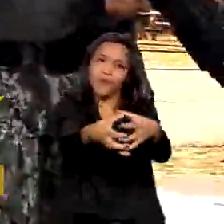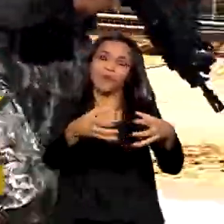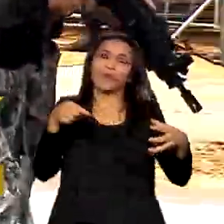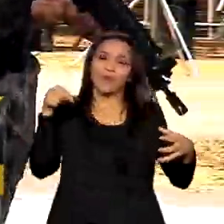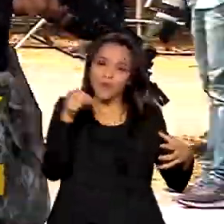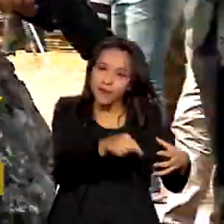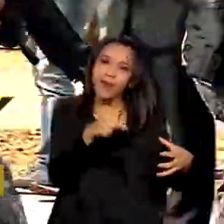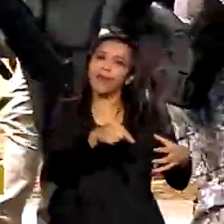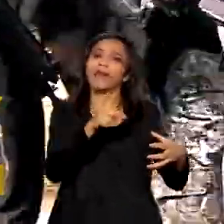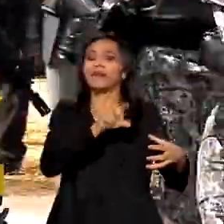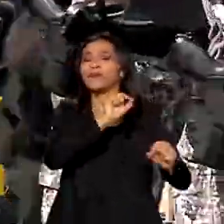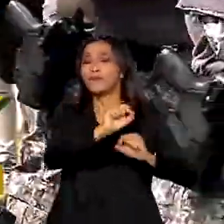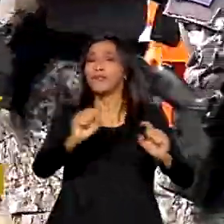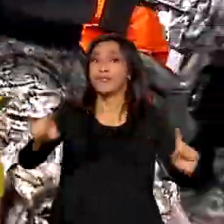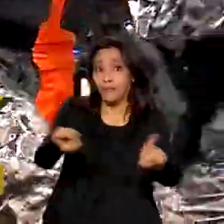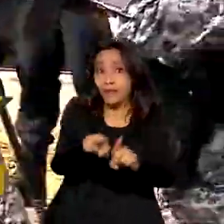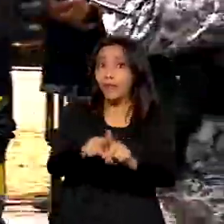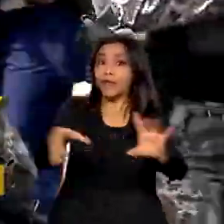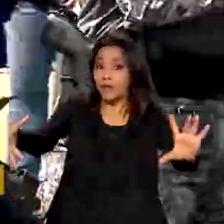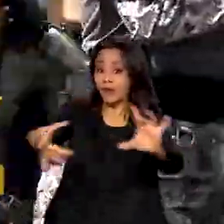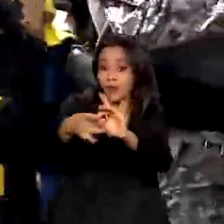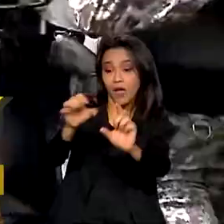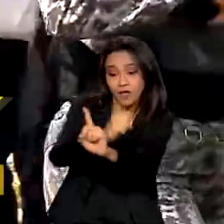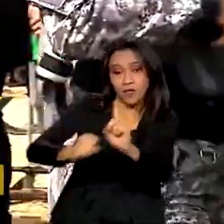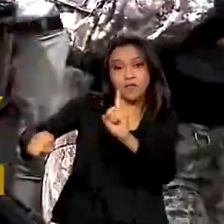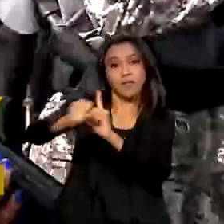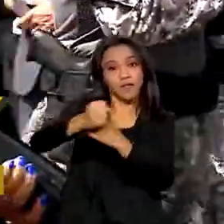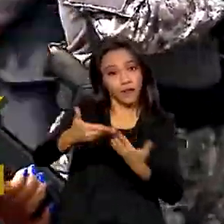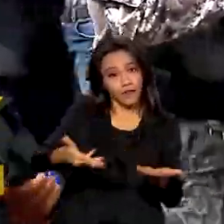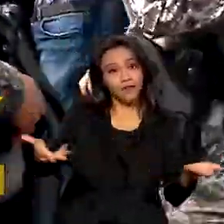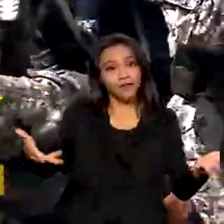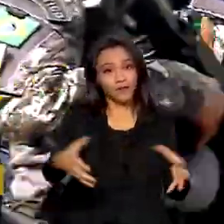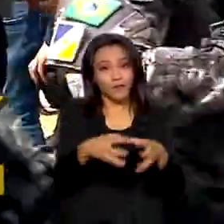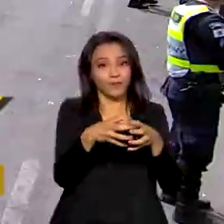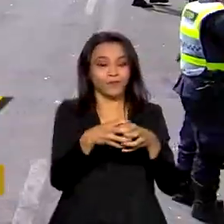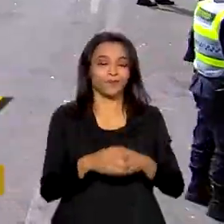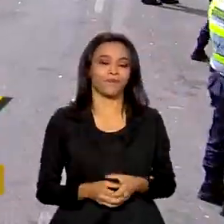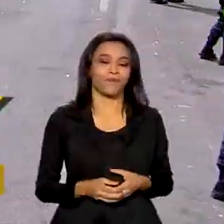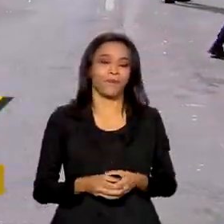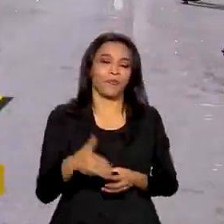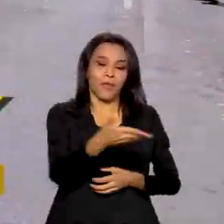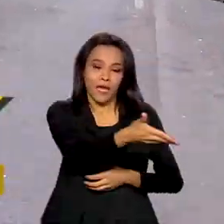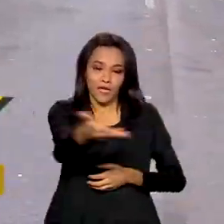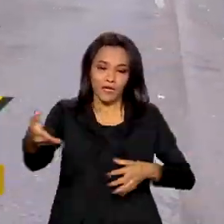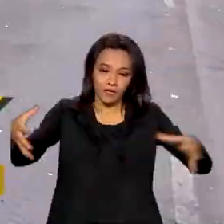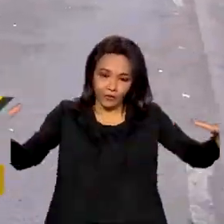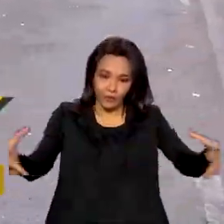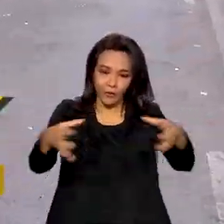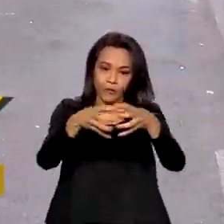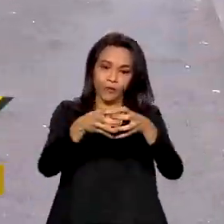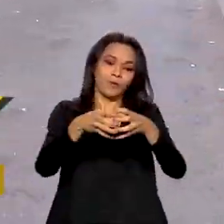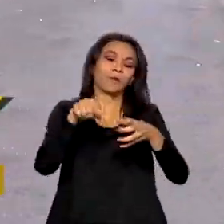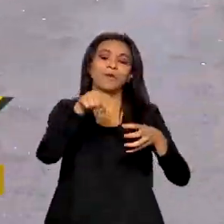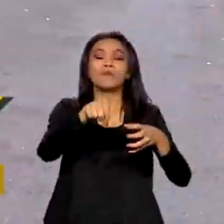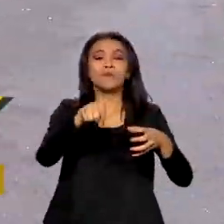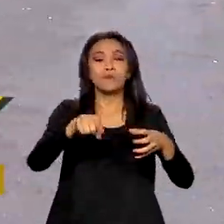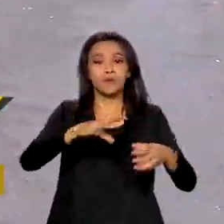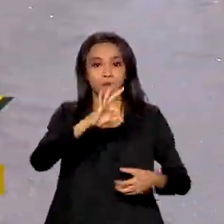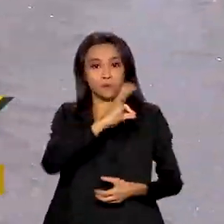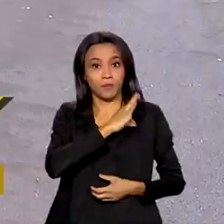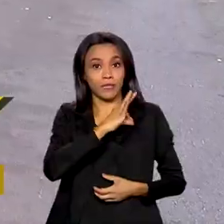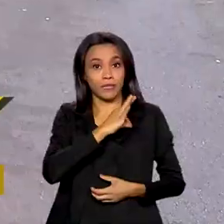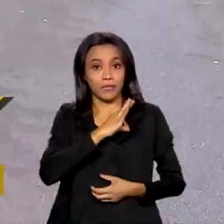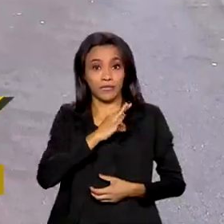idealizadores e sociedade em geral. A tropa da Força Nacional é comandada pelo Major da